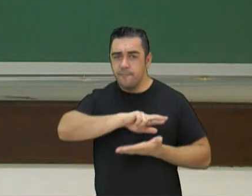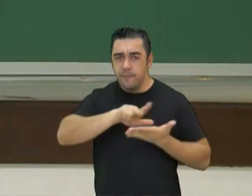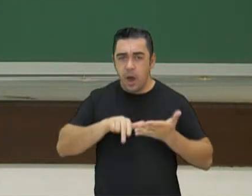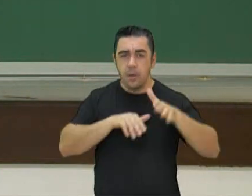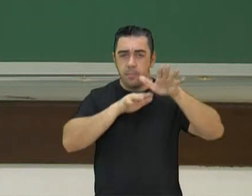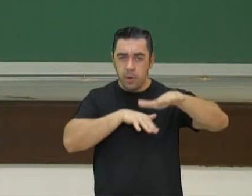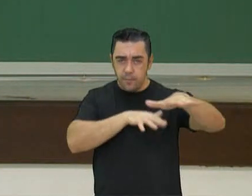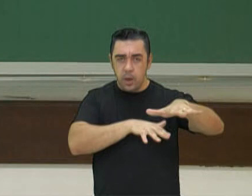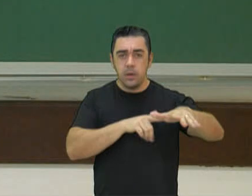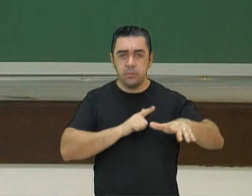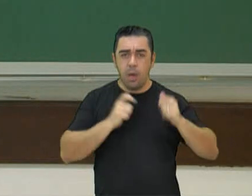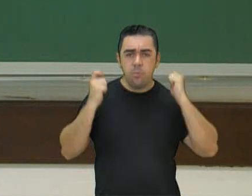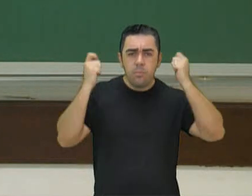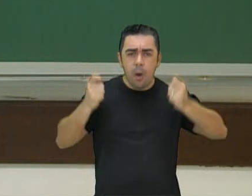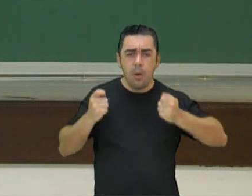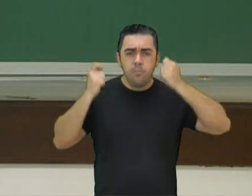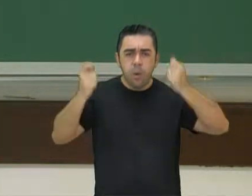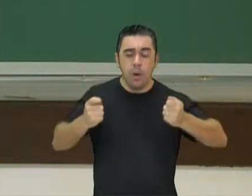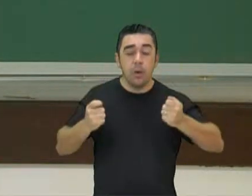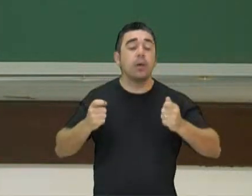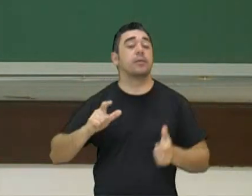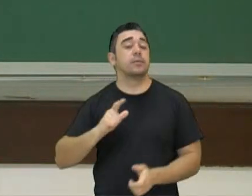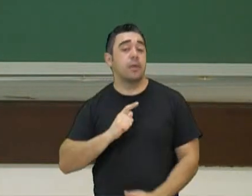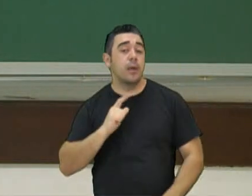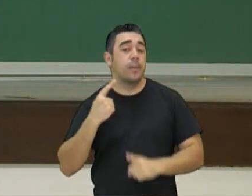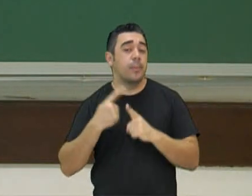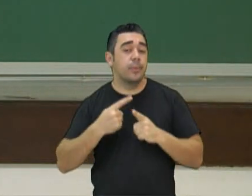protestos e movimentos que a gente tem são